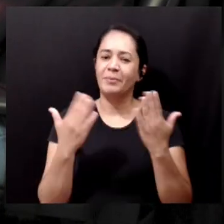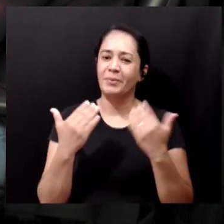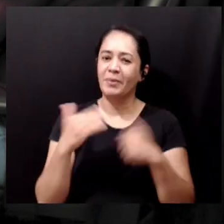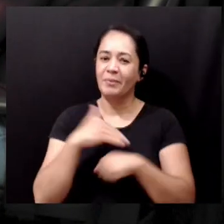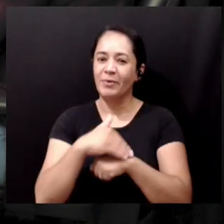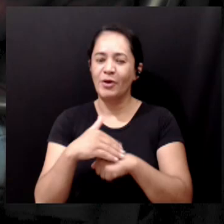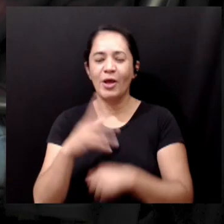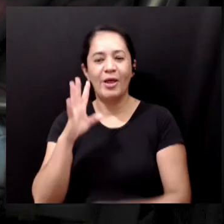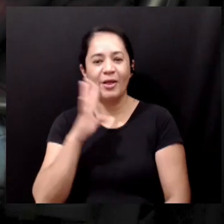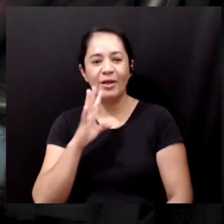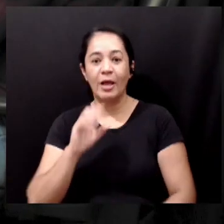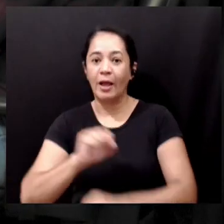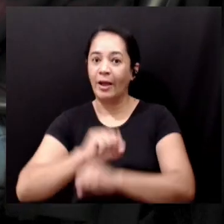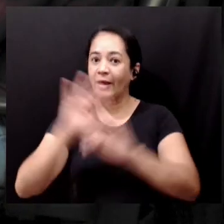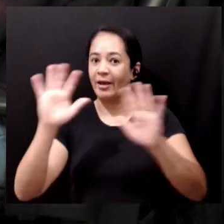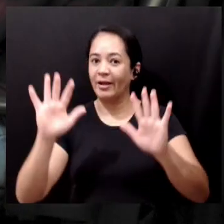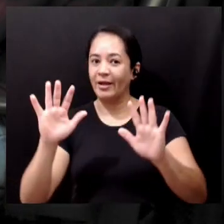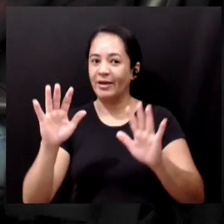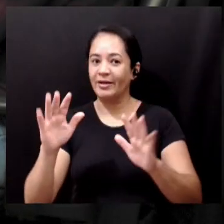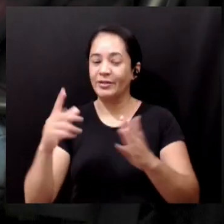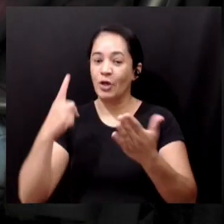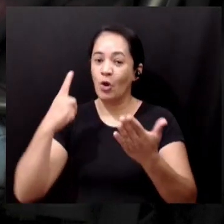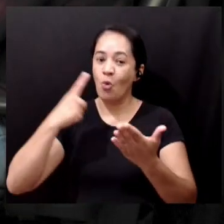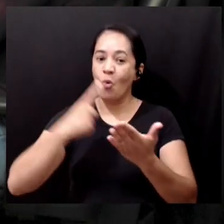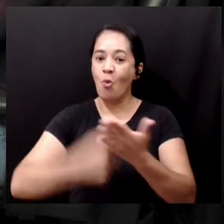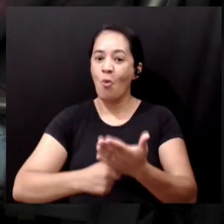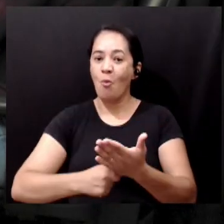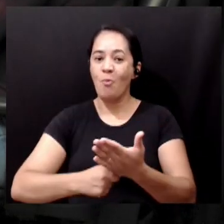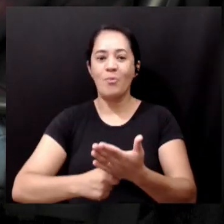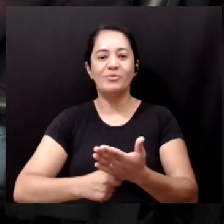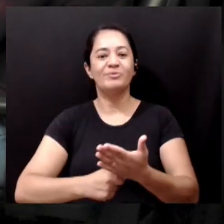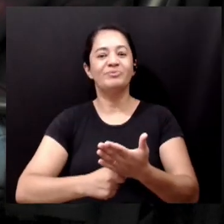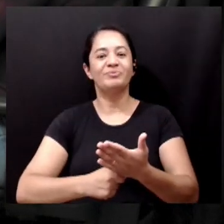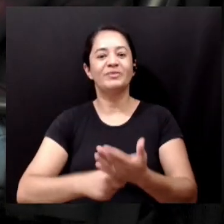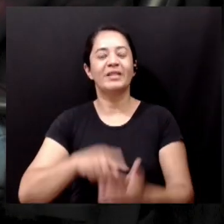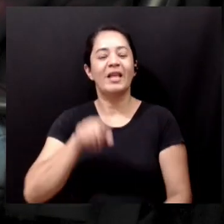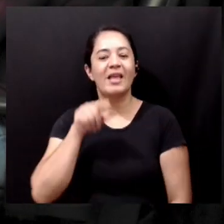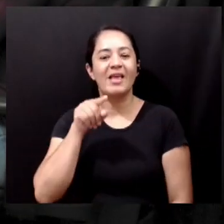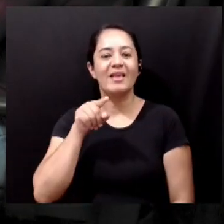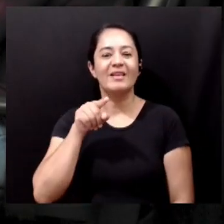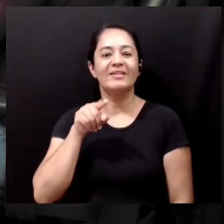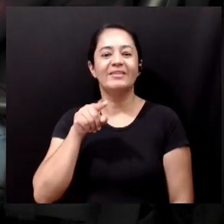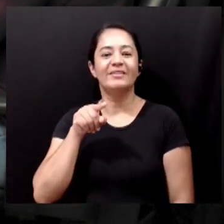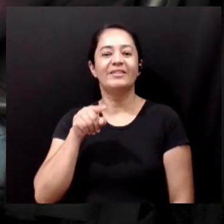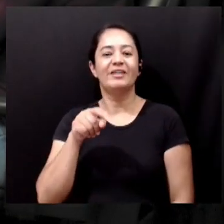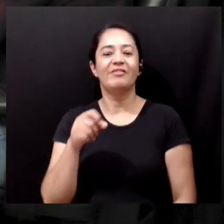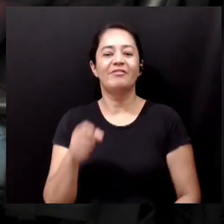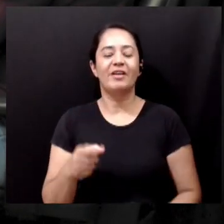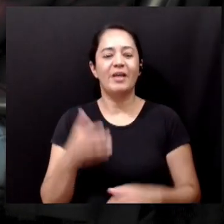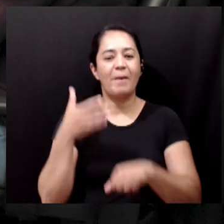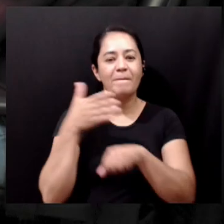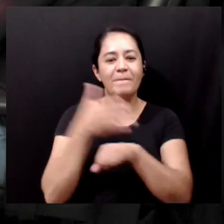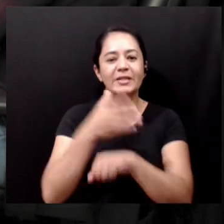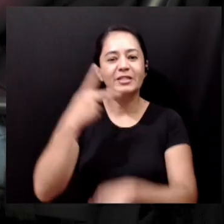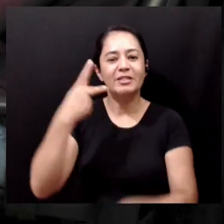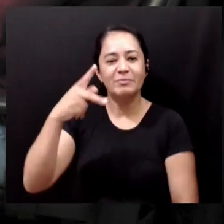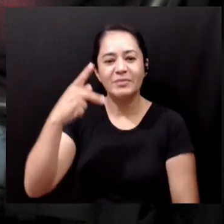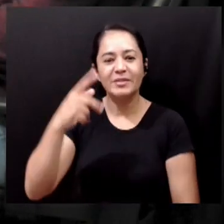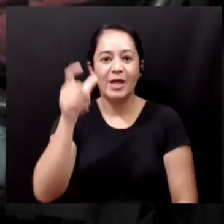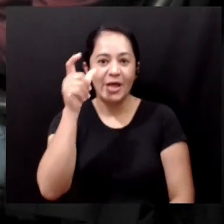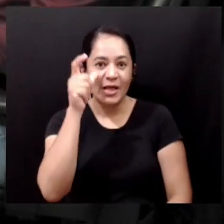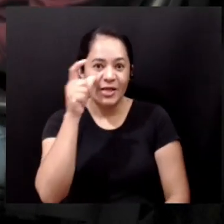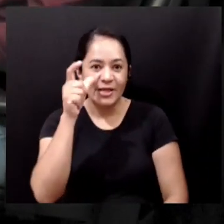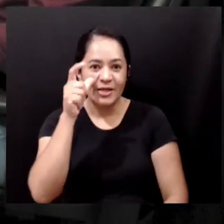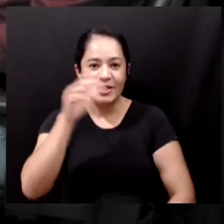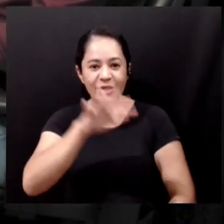claro, com esse compromisso firmado do Guilherme contar toda essa sua participação, esse seu interesse pela política